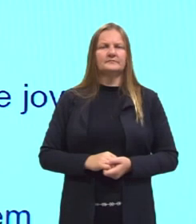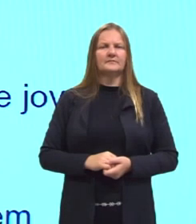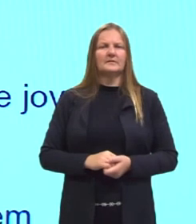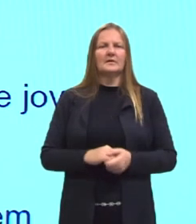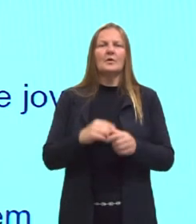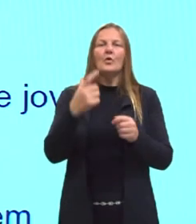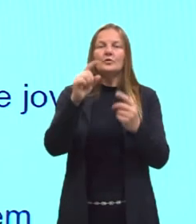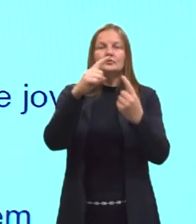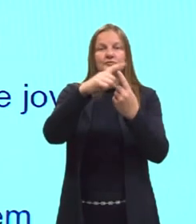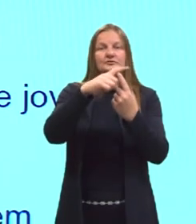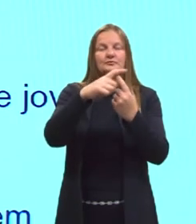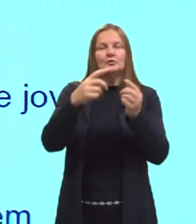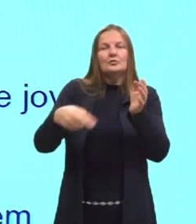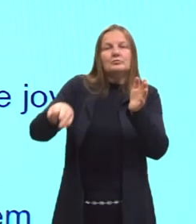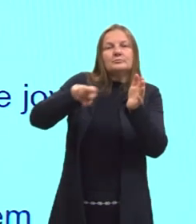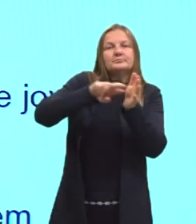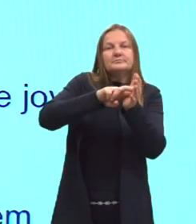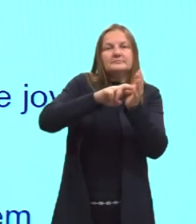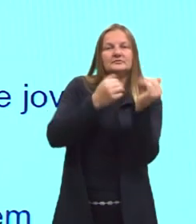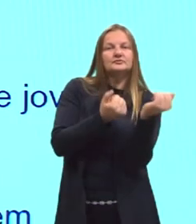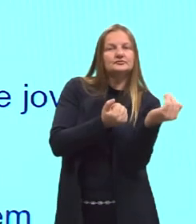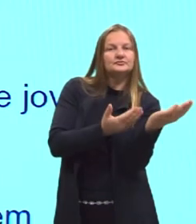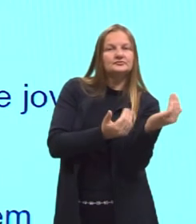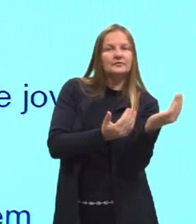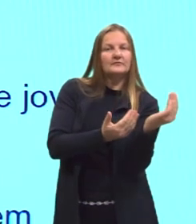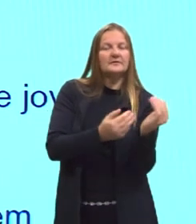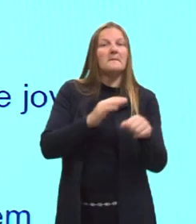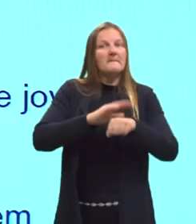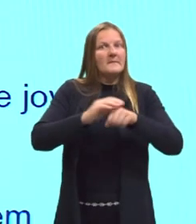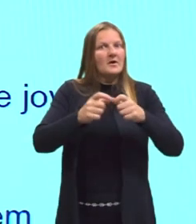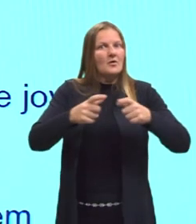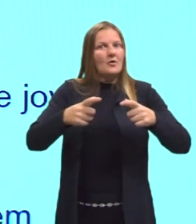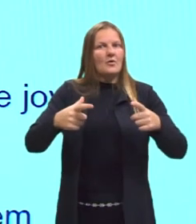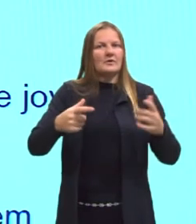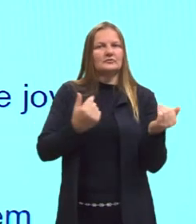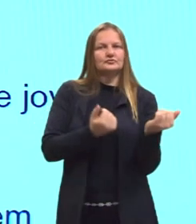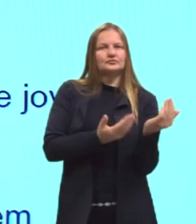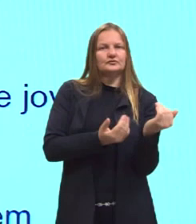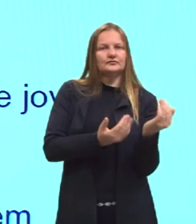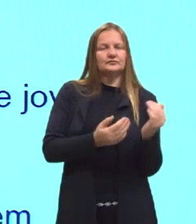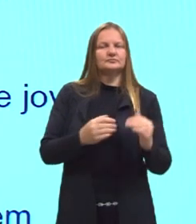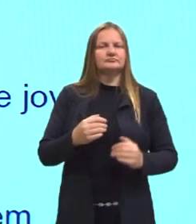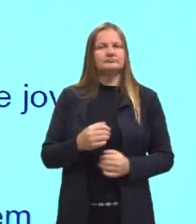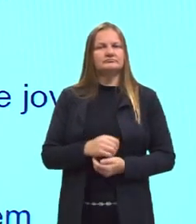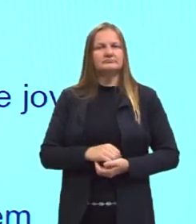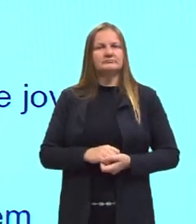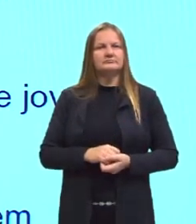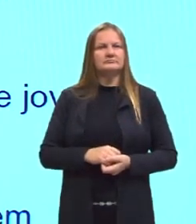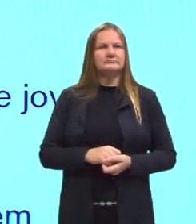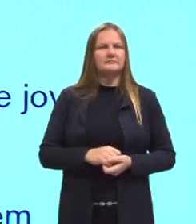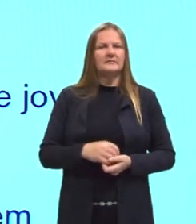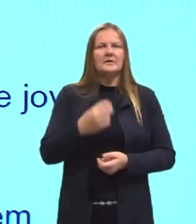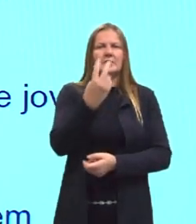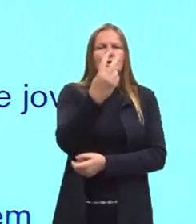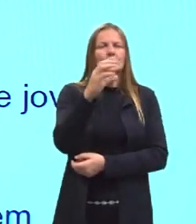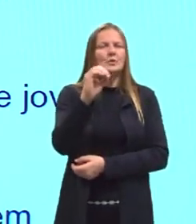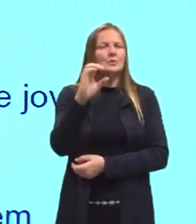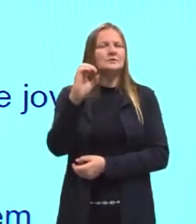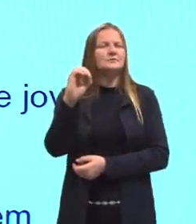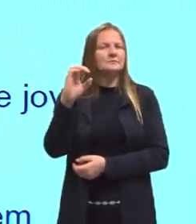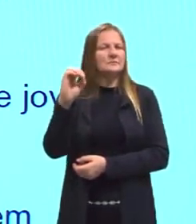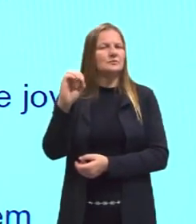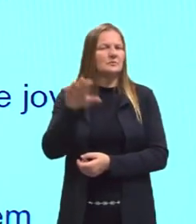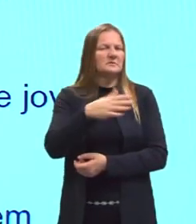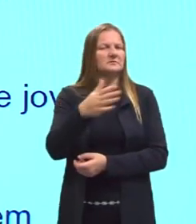rejuvenescida não é apresenta então aumento do número de jovens em relação ao período anterior olha aqui ó década de 2000 ó